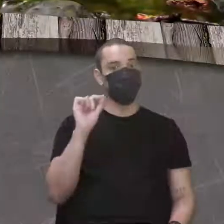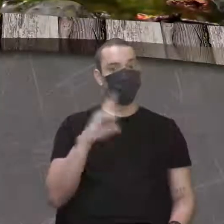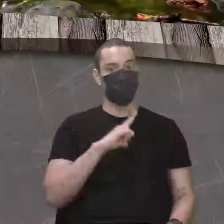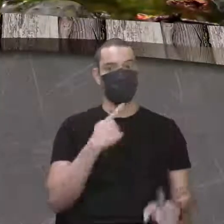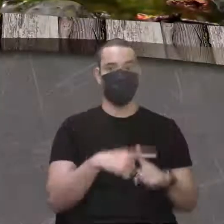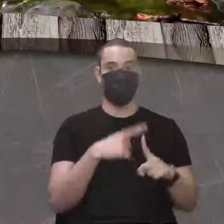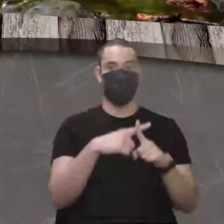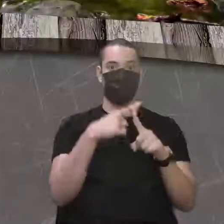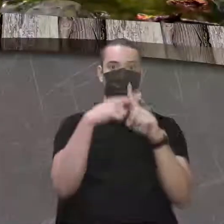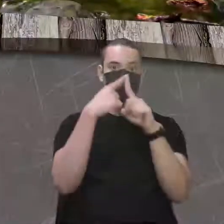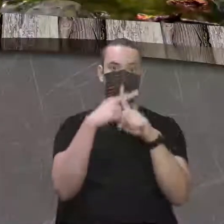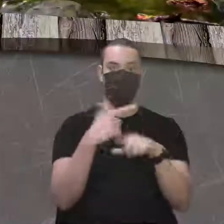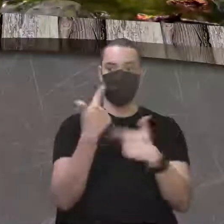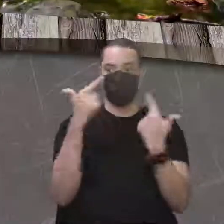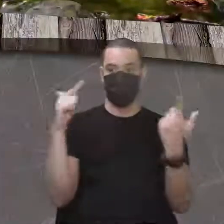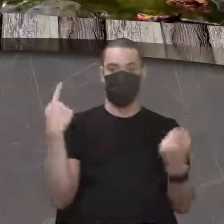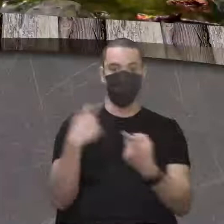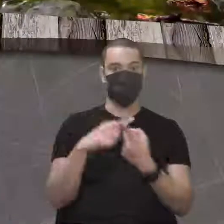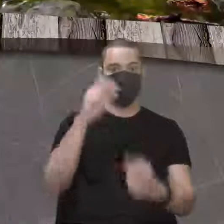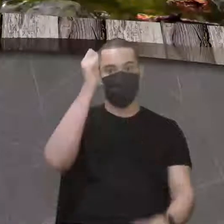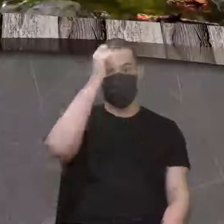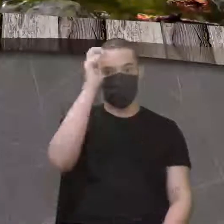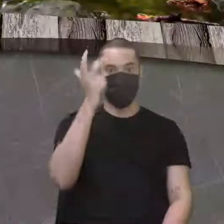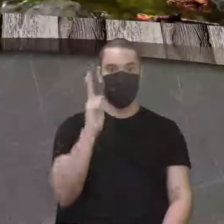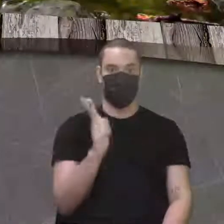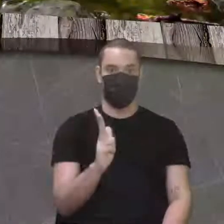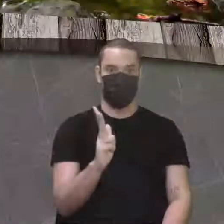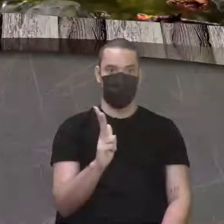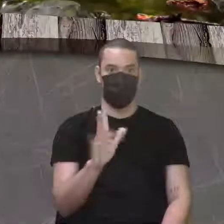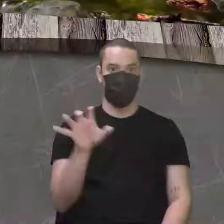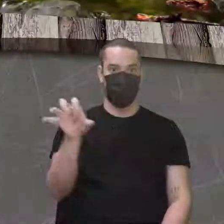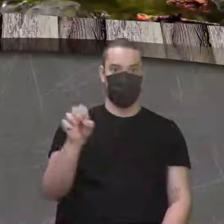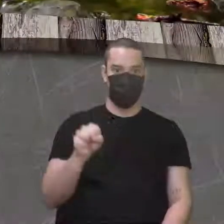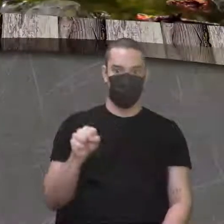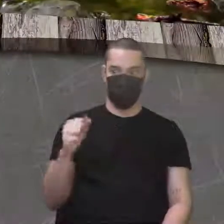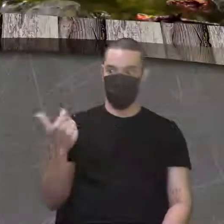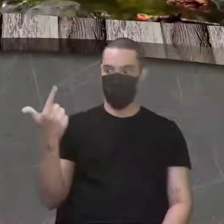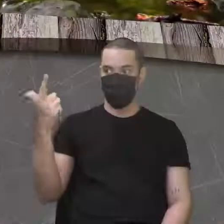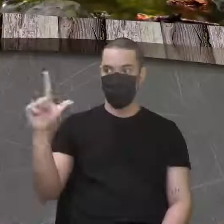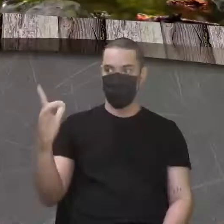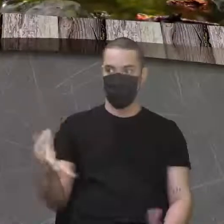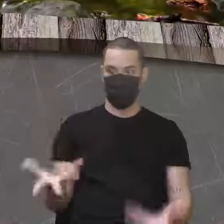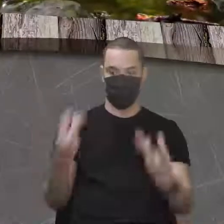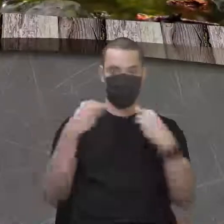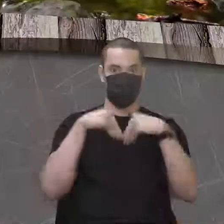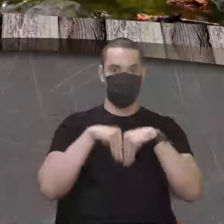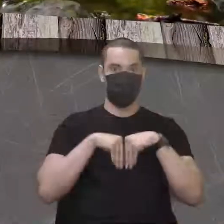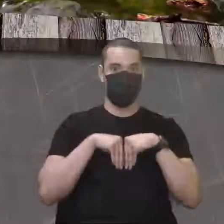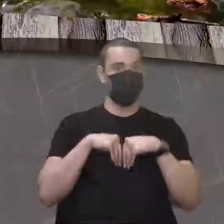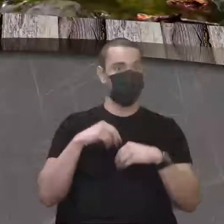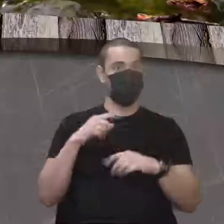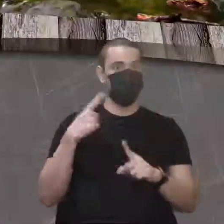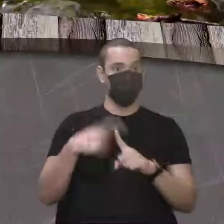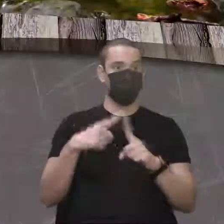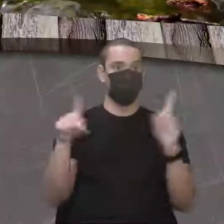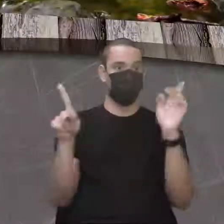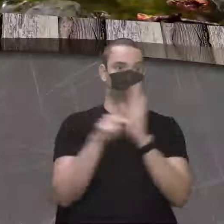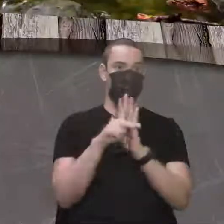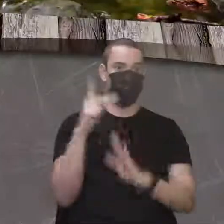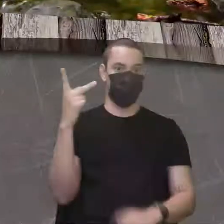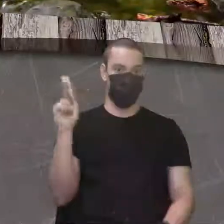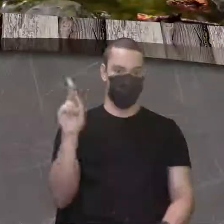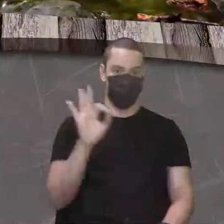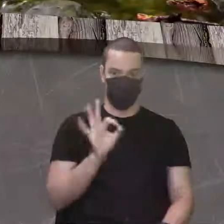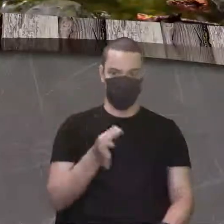vantagem em relação às outras, porque ela foi esperta, ela pegou alguma coisa de outro ser e isso pode ser vantajoso para ela, tá